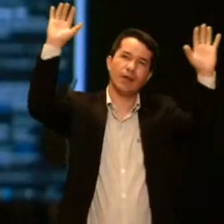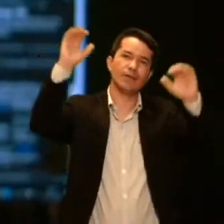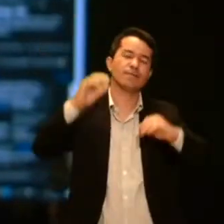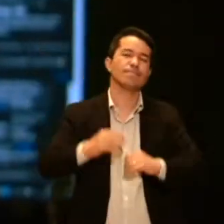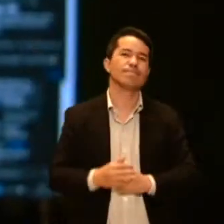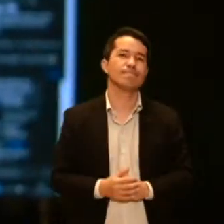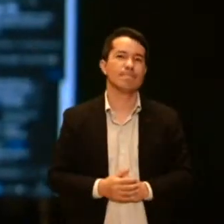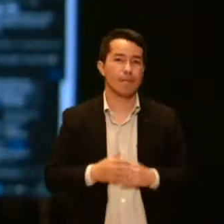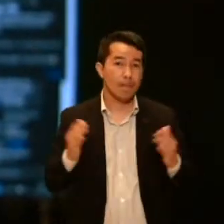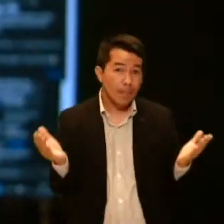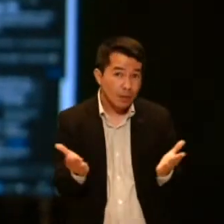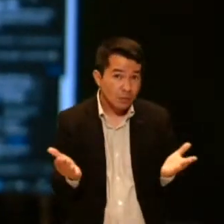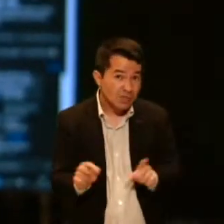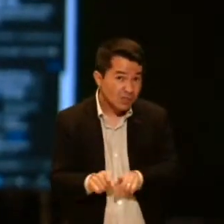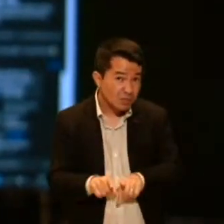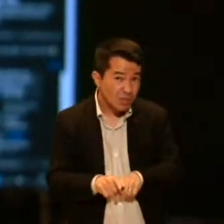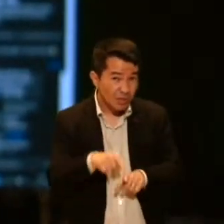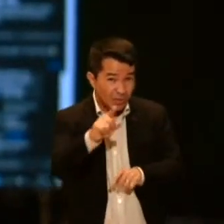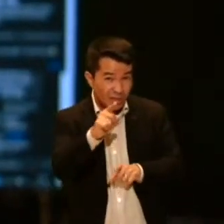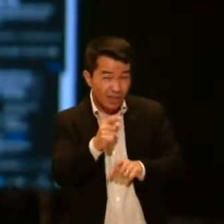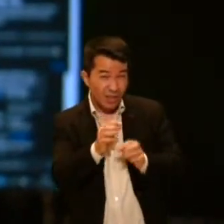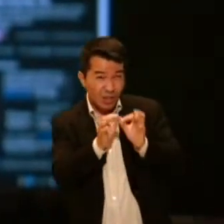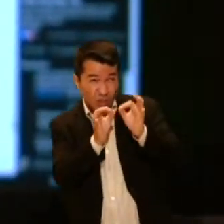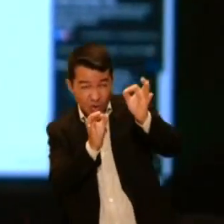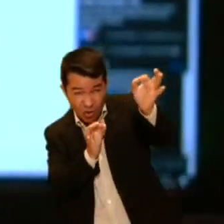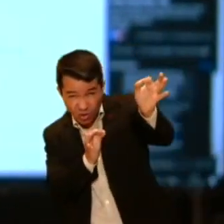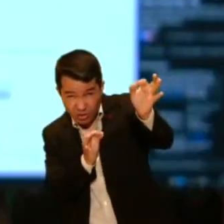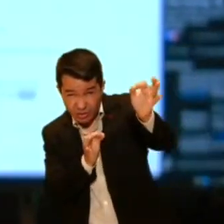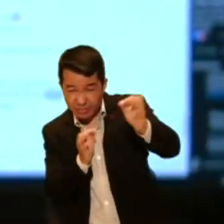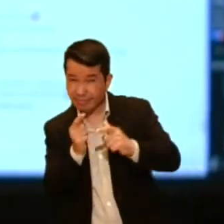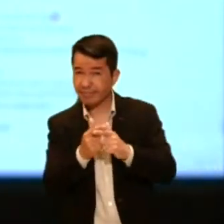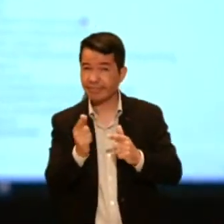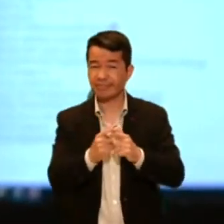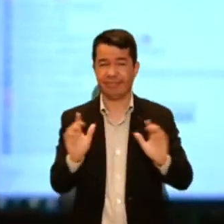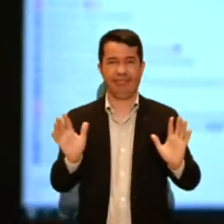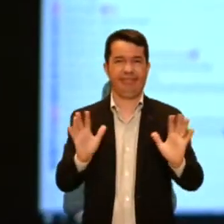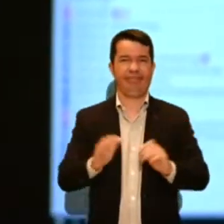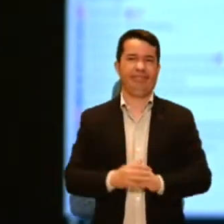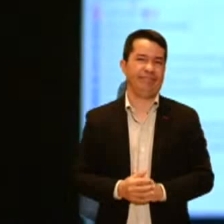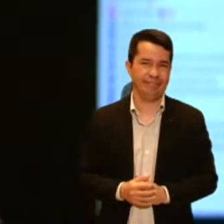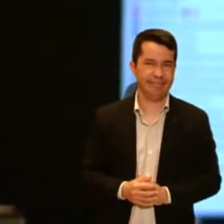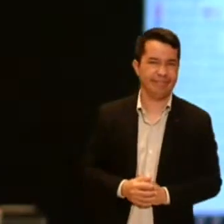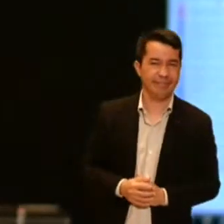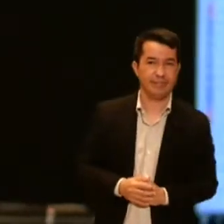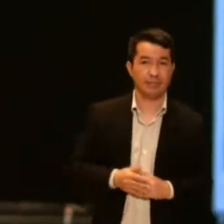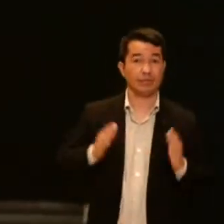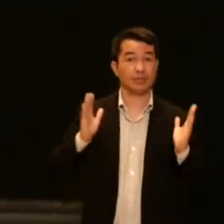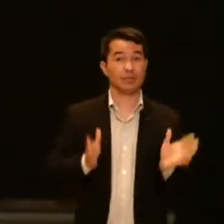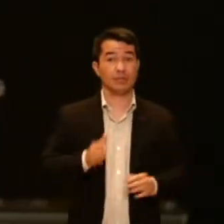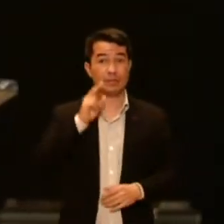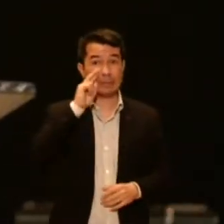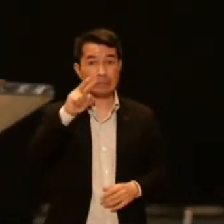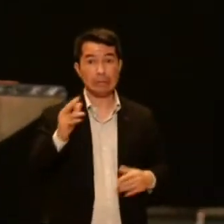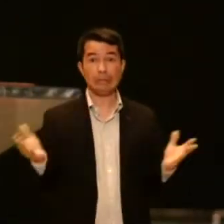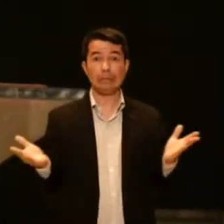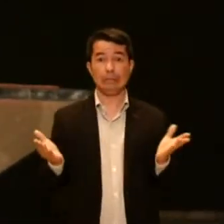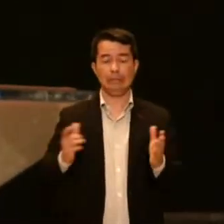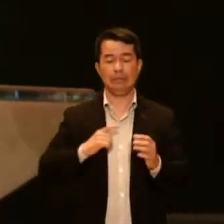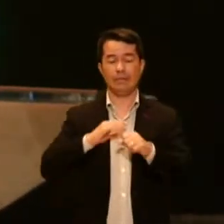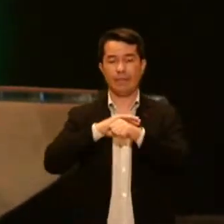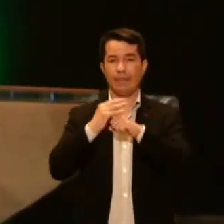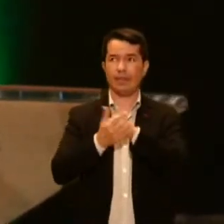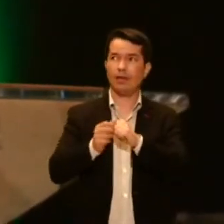distância não é o problema. Eu tenho visto nessa pandemia muita gente que